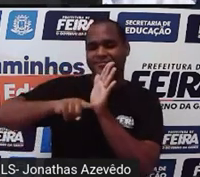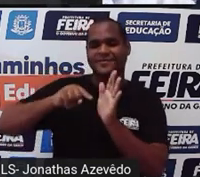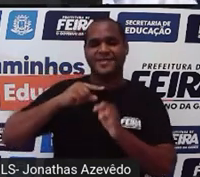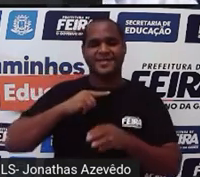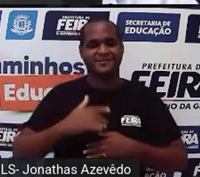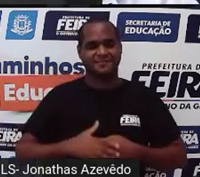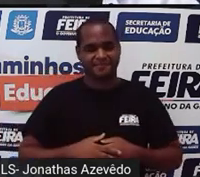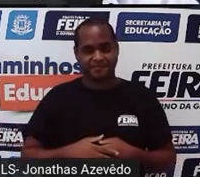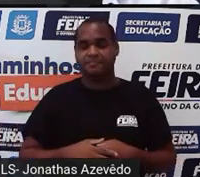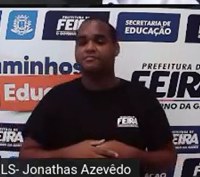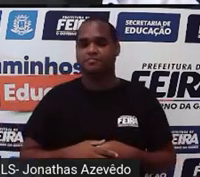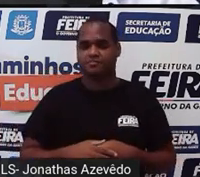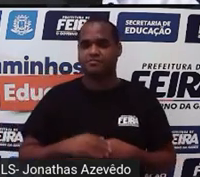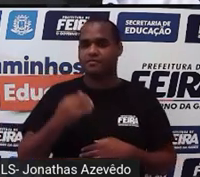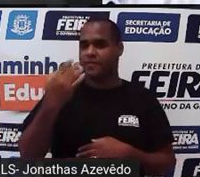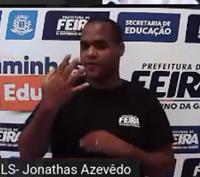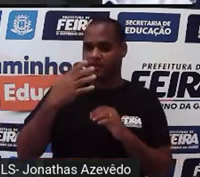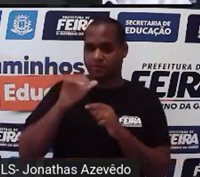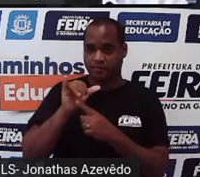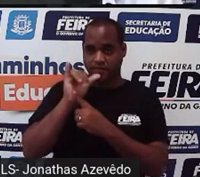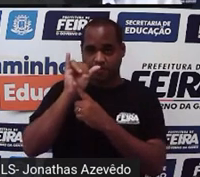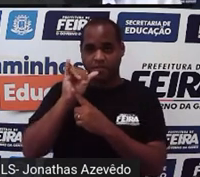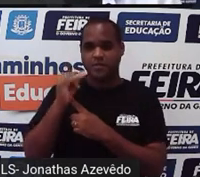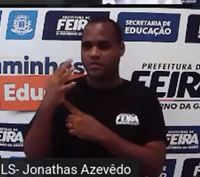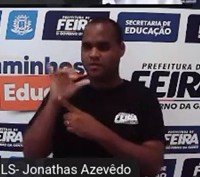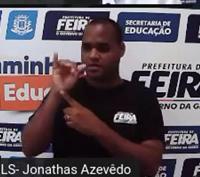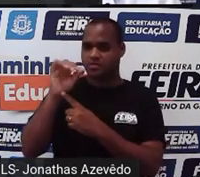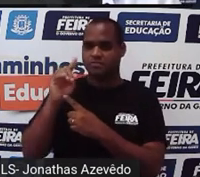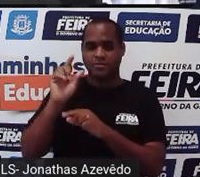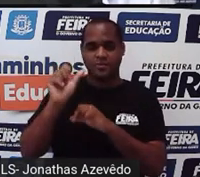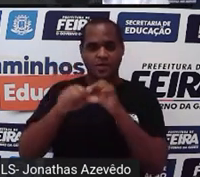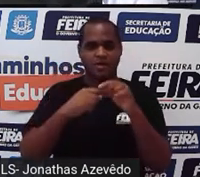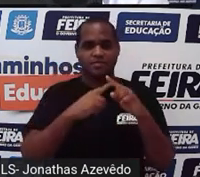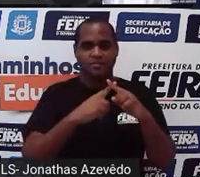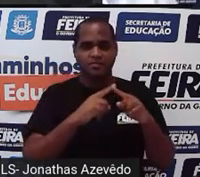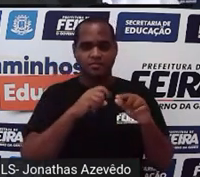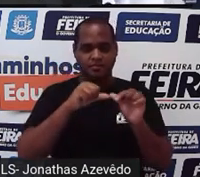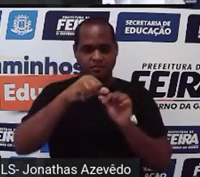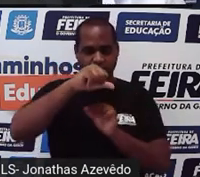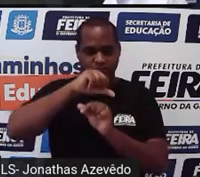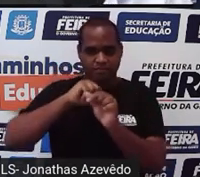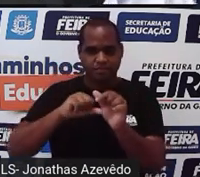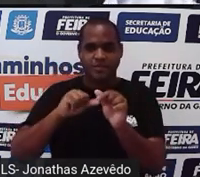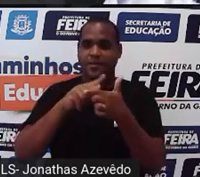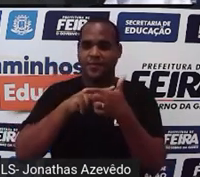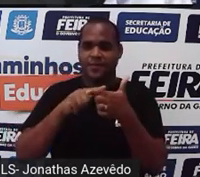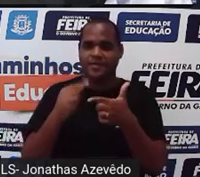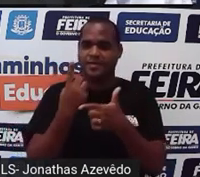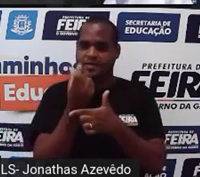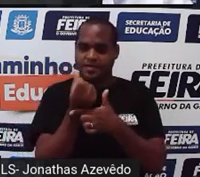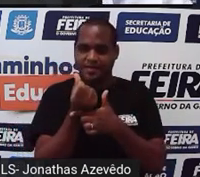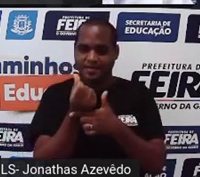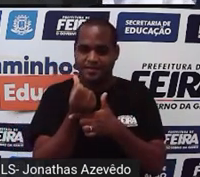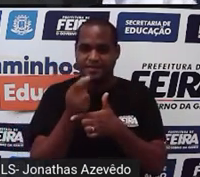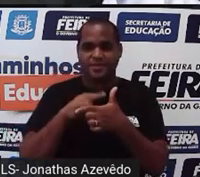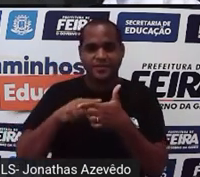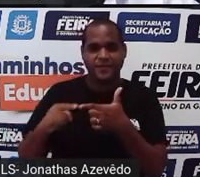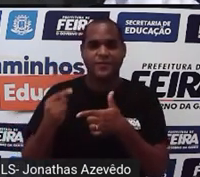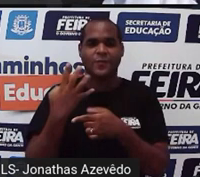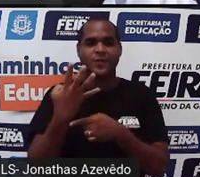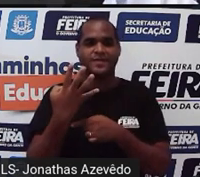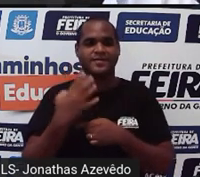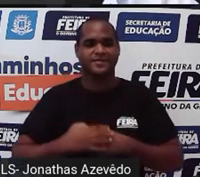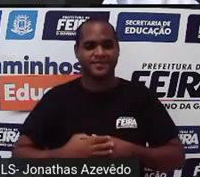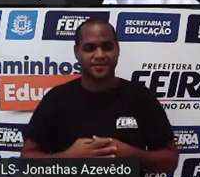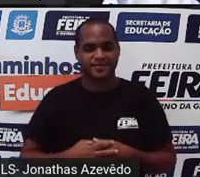negativo Tá bom então Quatro ys4 multiplicar Y Quando troca de lado vai na divisão operação inversa